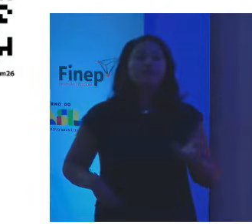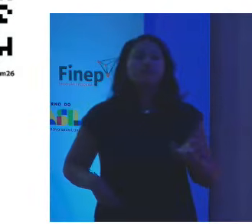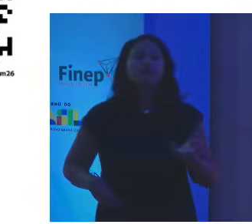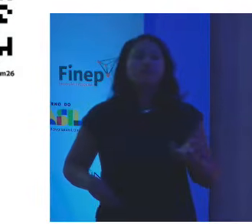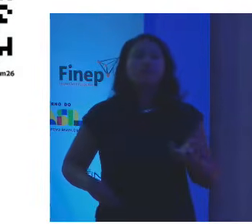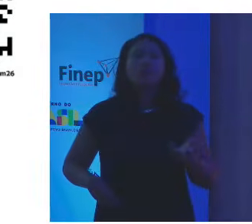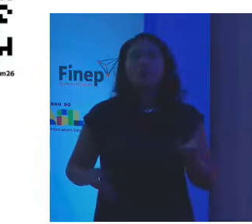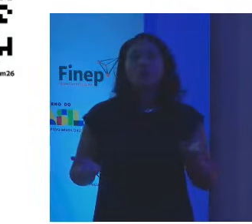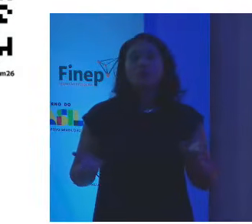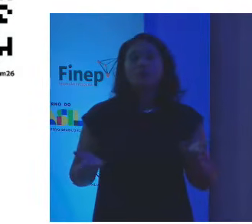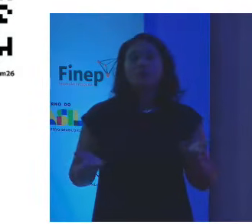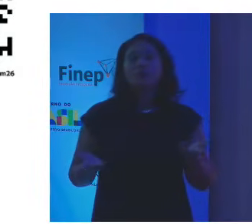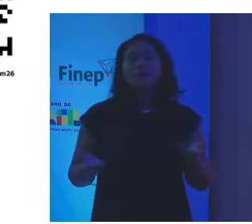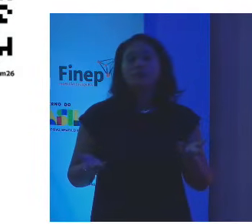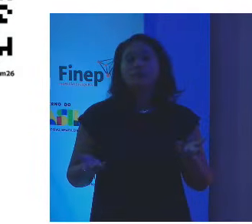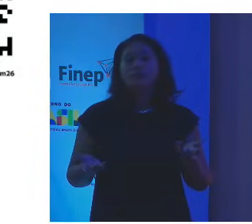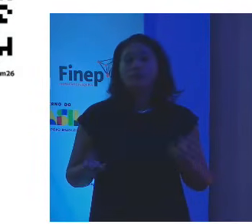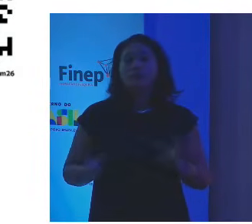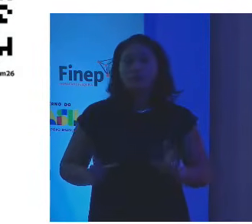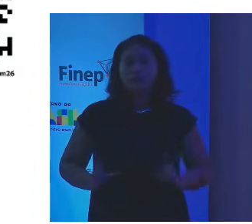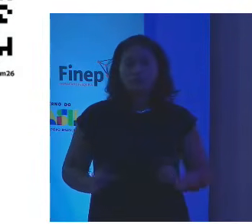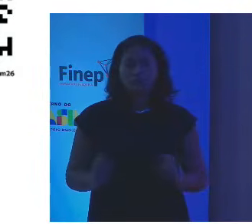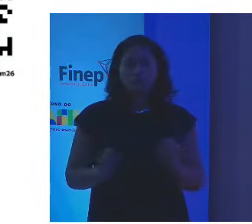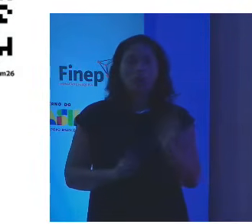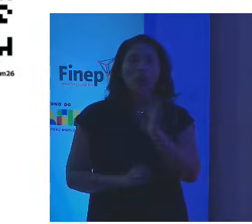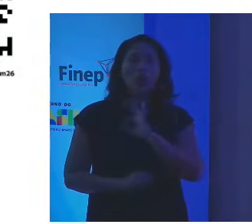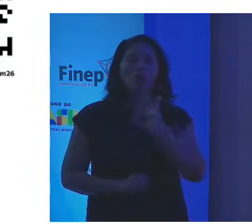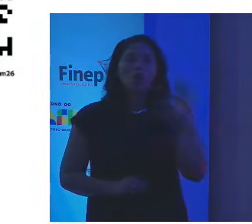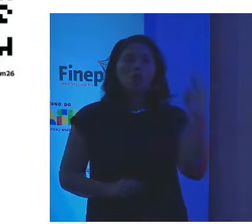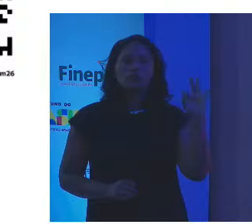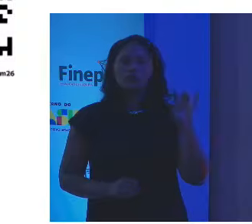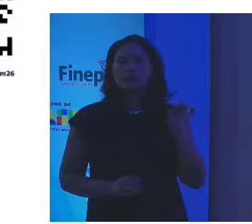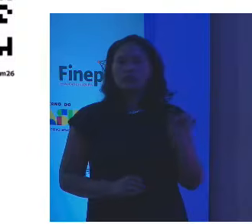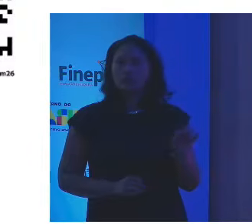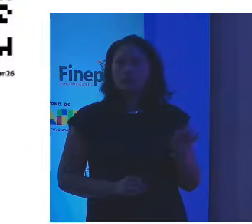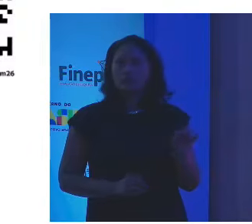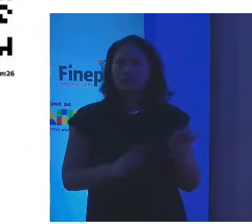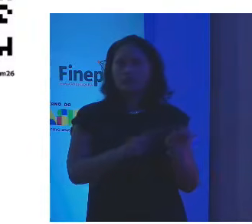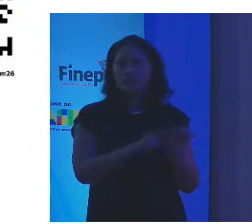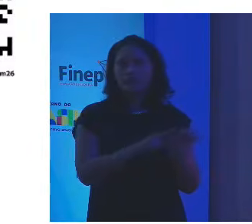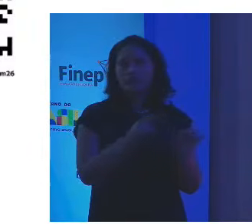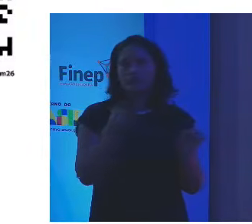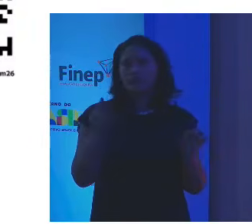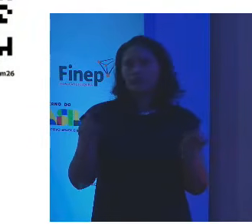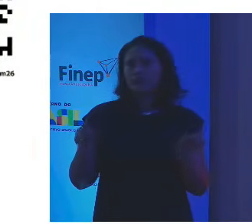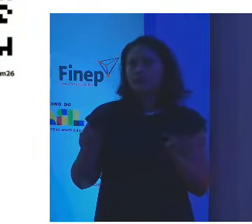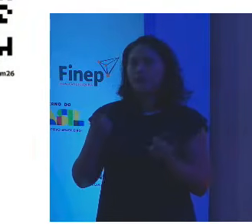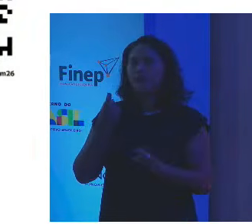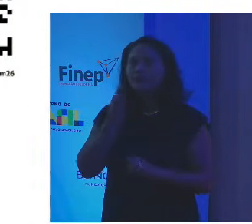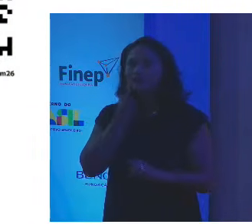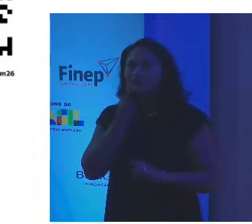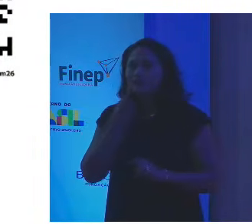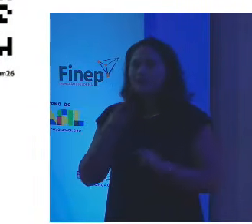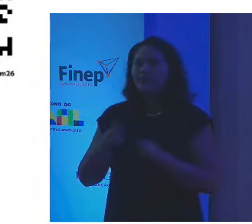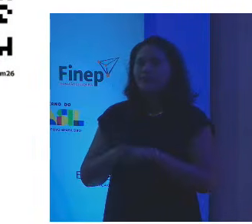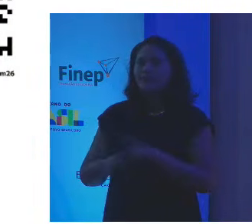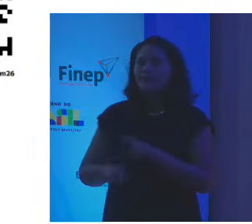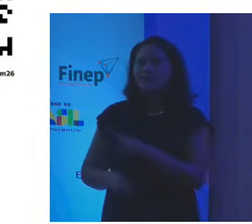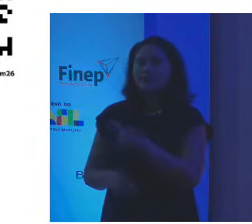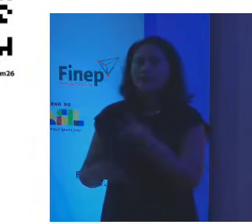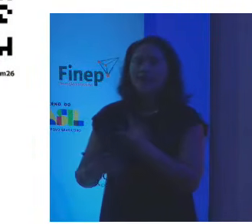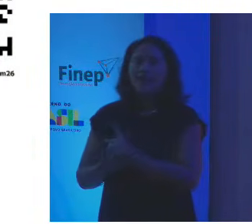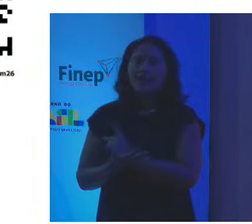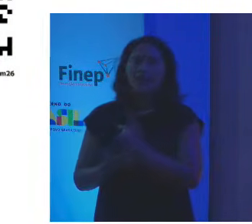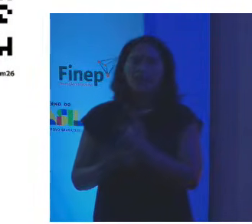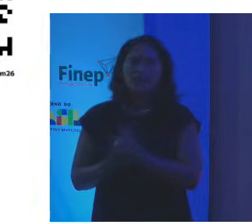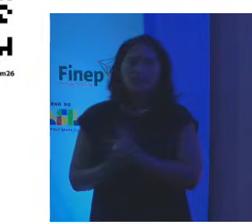pescadores falaram? Olha, para caranguejo está ótimo, o defeso é exatamente certo. Agora, para os peixes e camarões, está tudo